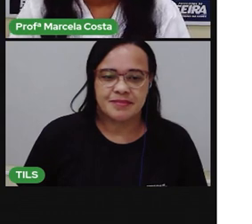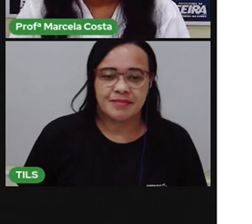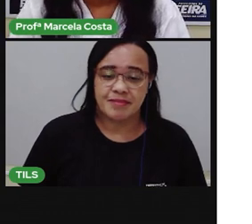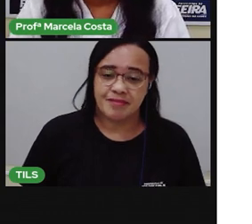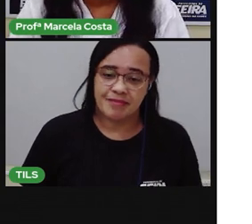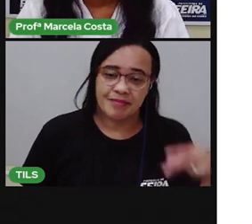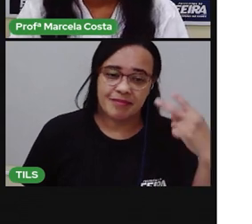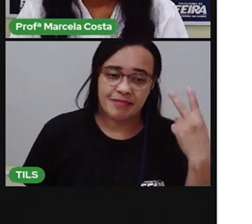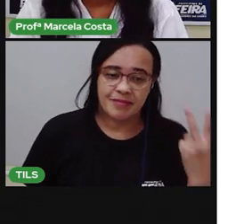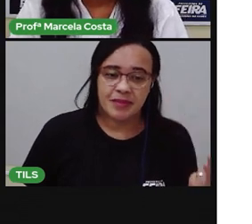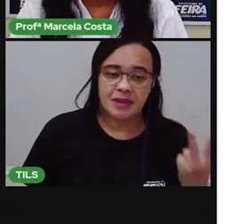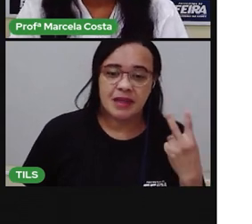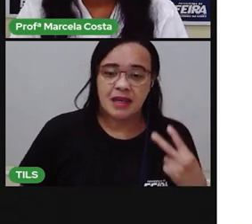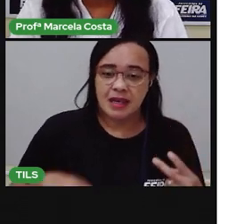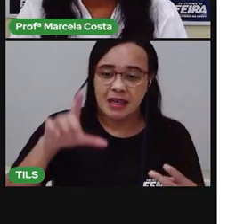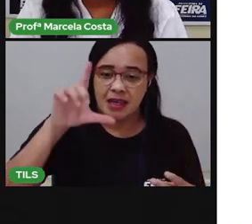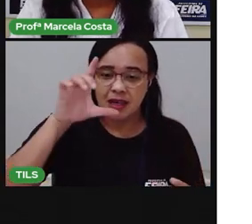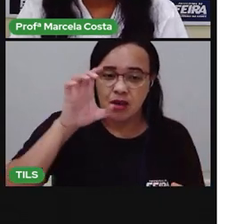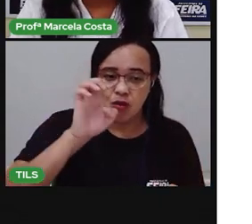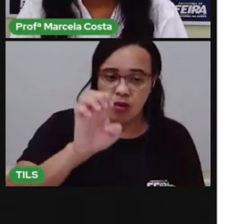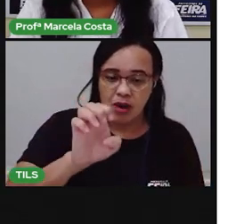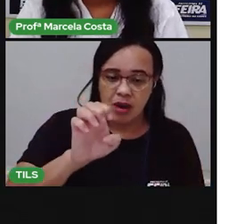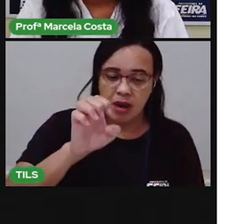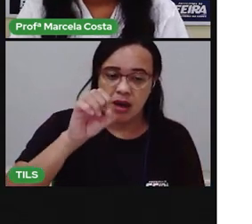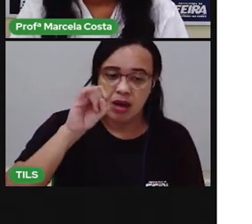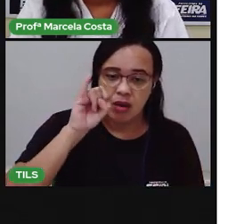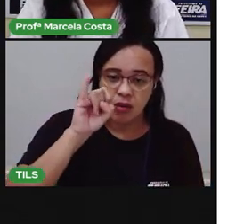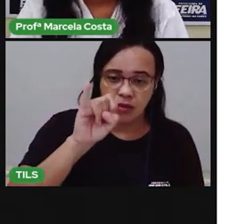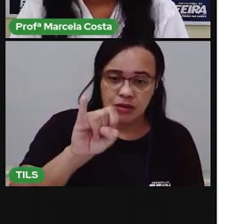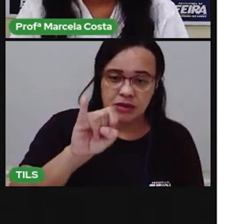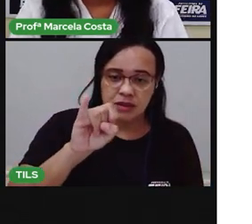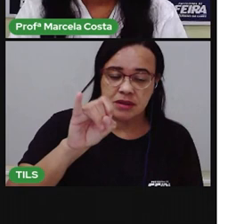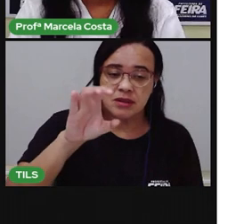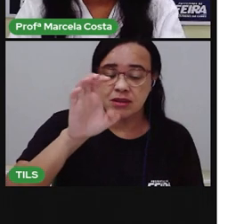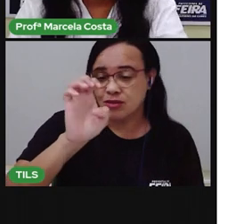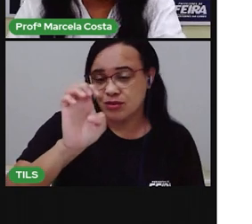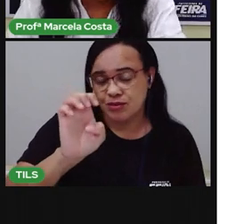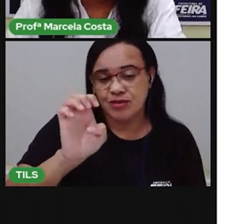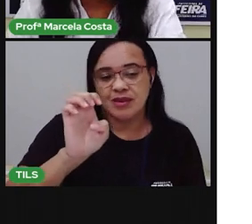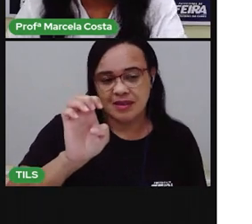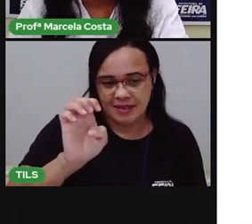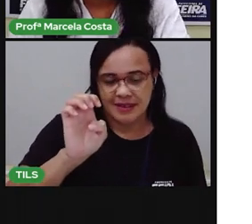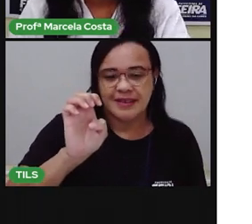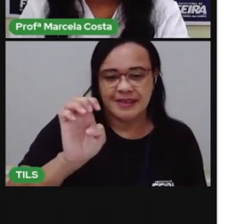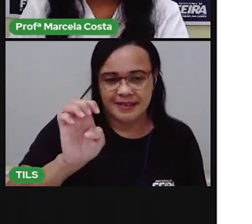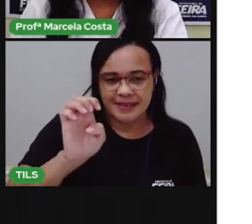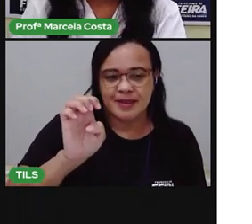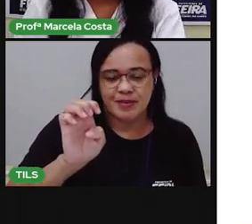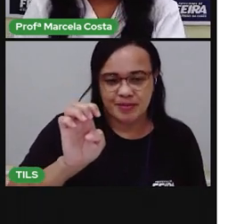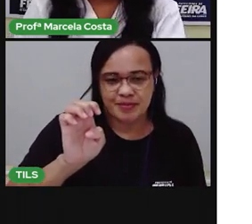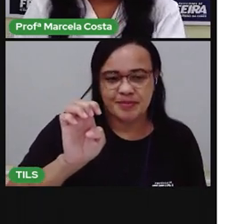Do E, o I, né? E o outro E aqui no final.